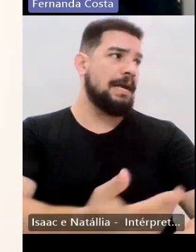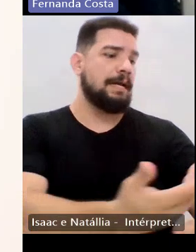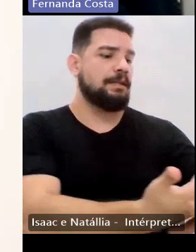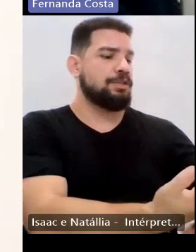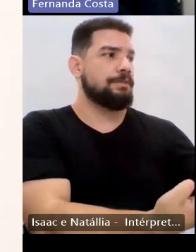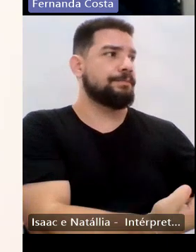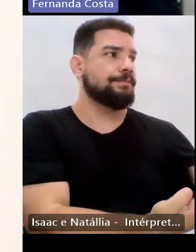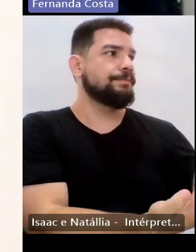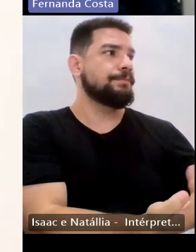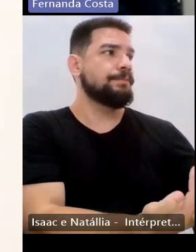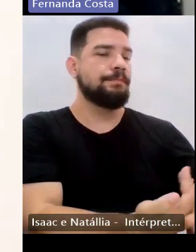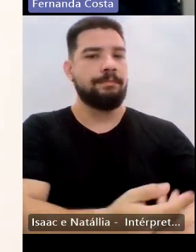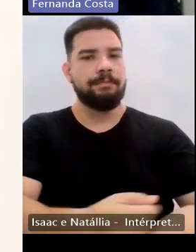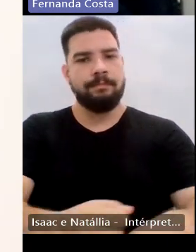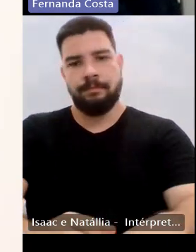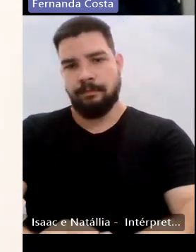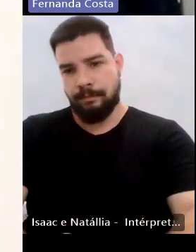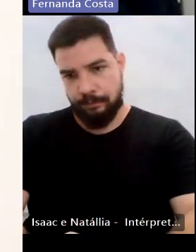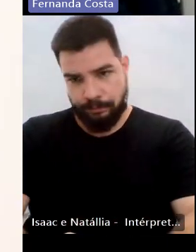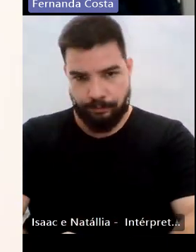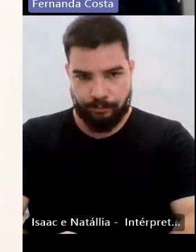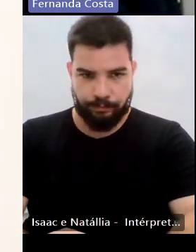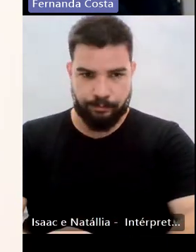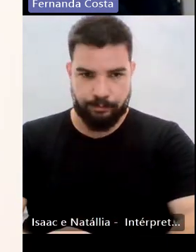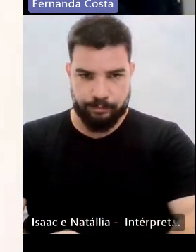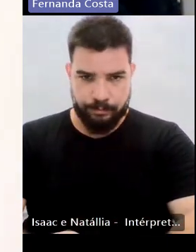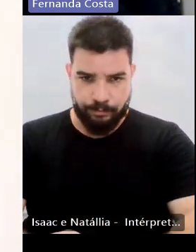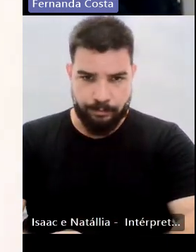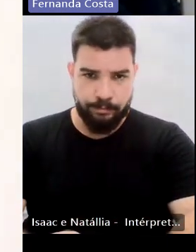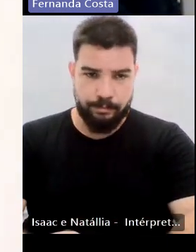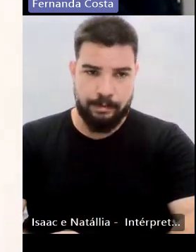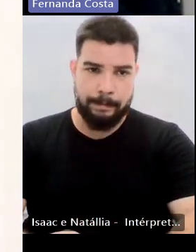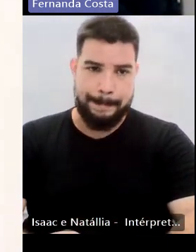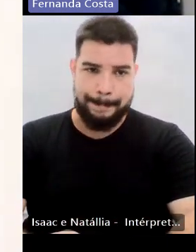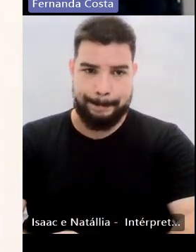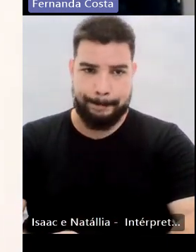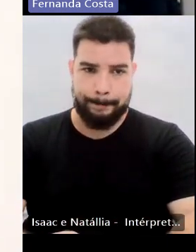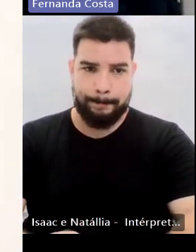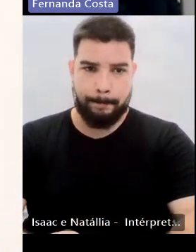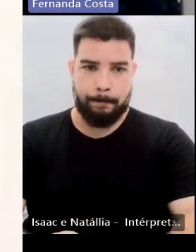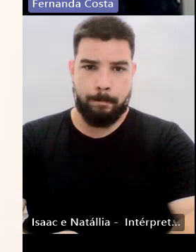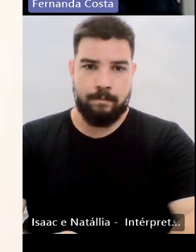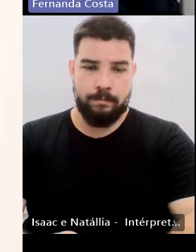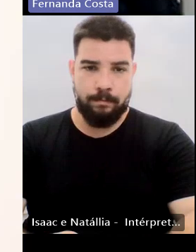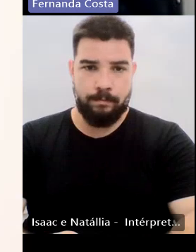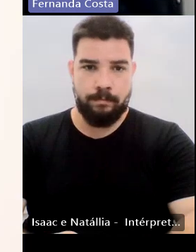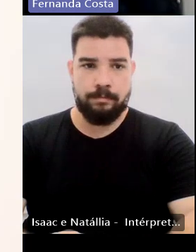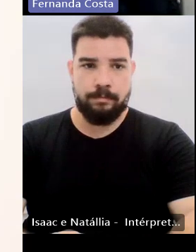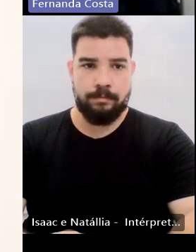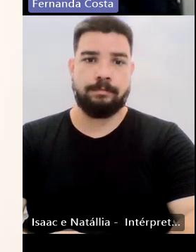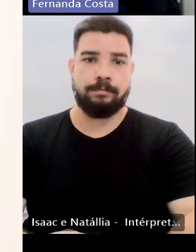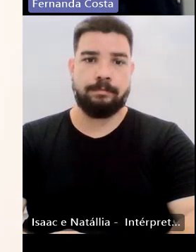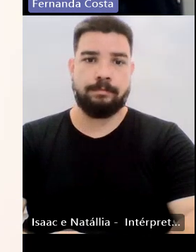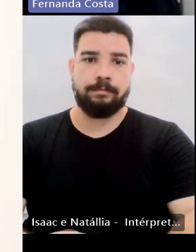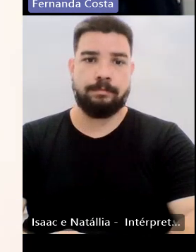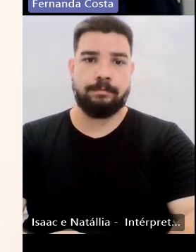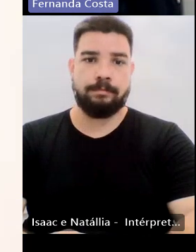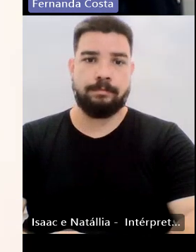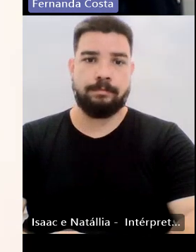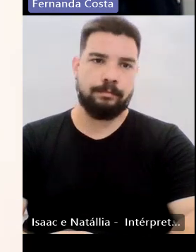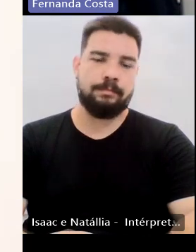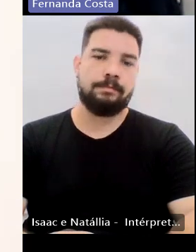Células ciliadas localizadas na base ou região mais baixa da cóclea são responsáveis pelas altas frequências, enquanto as do ápice